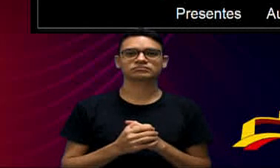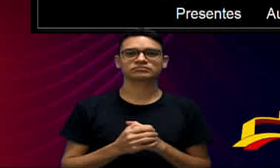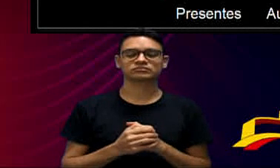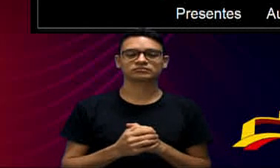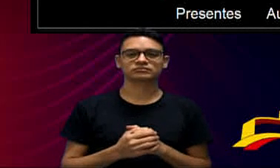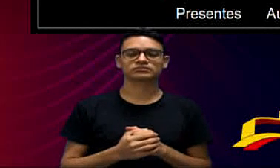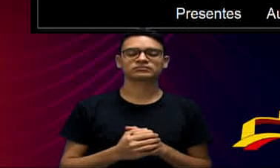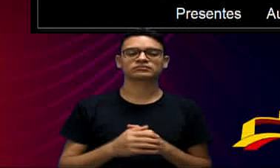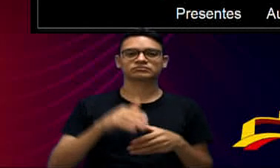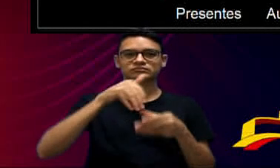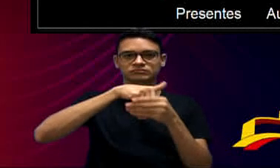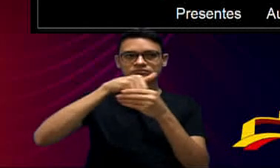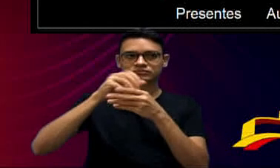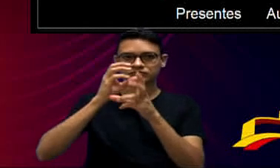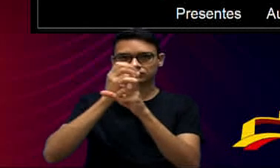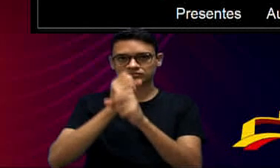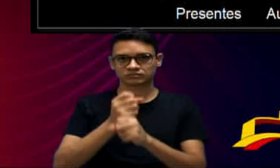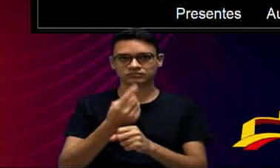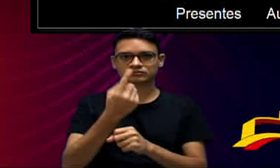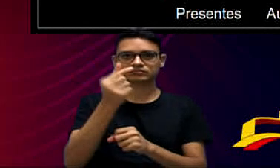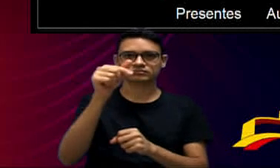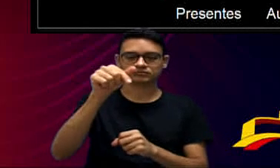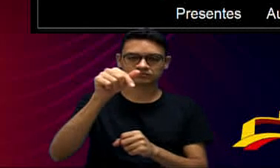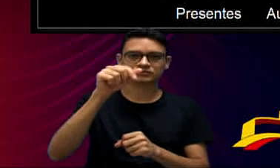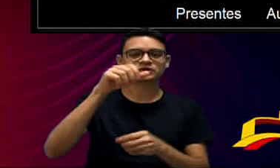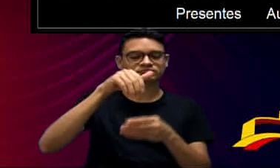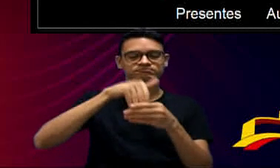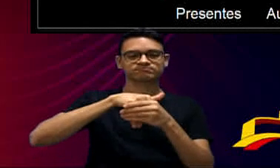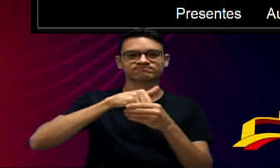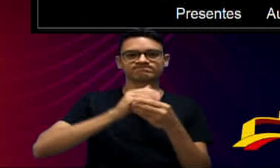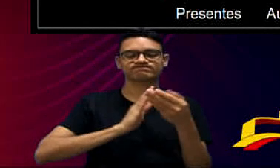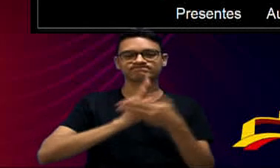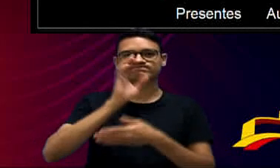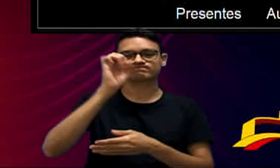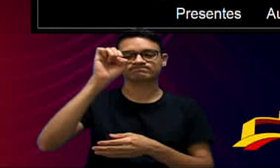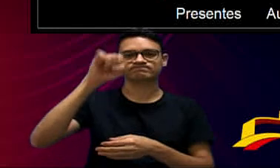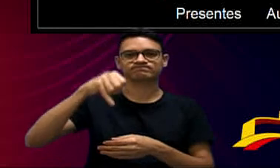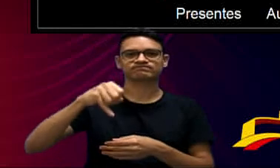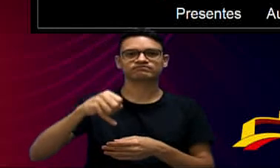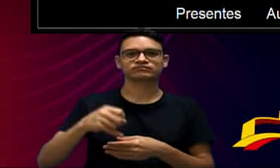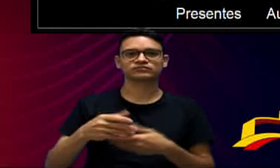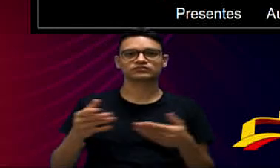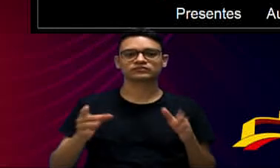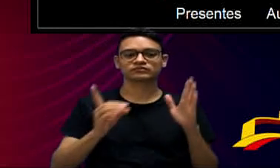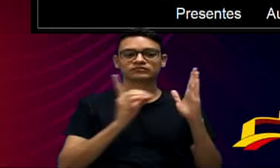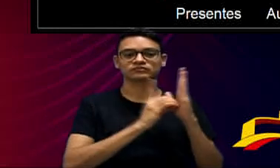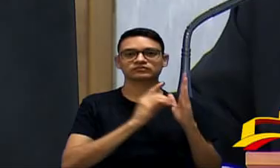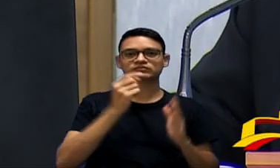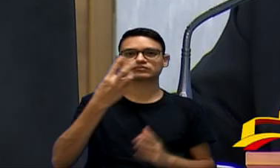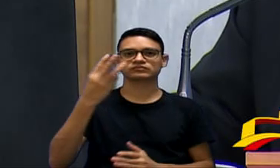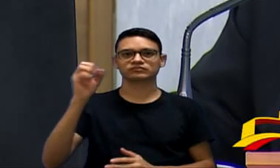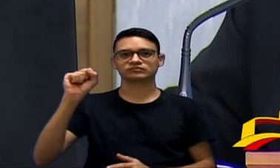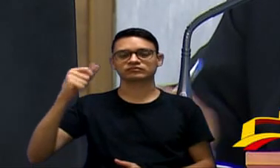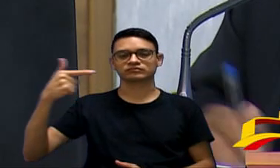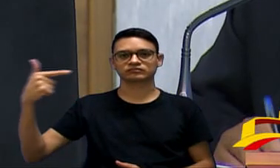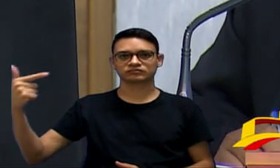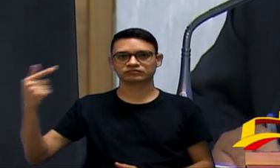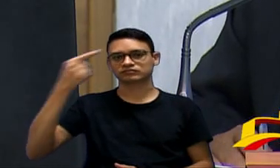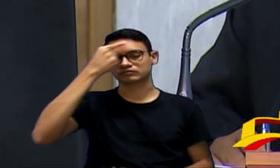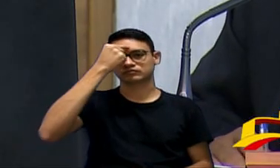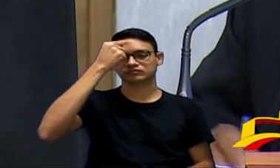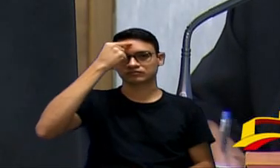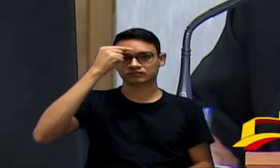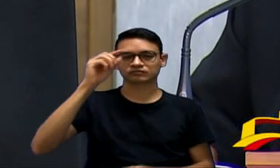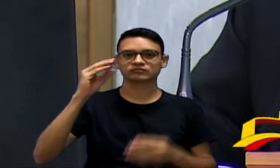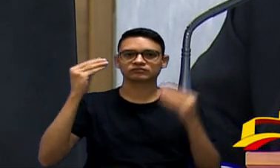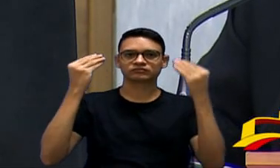Tendo obtido 17 votos sim, declaro aprovado. Projeto de decreto legislativo 3822 do vereador Dillon, que dispõe